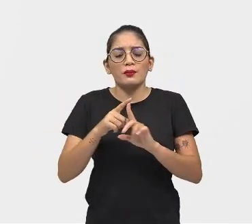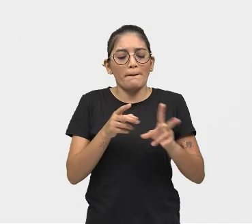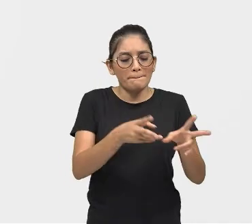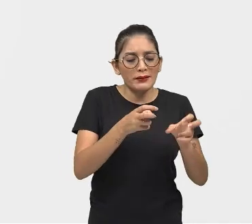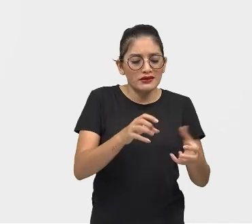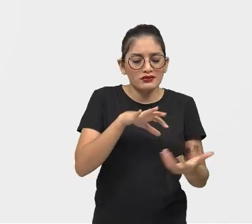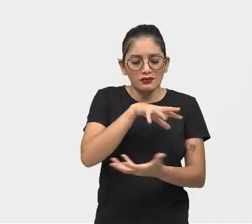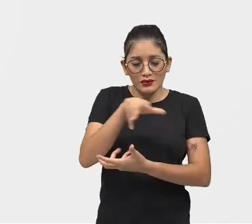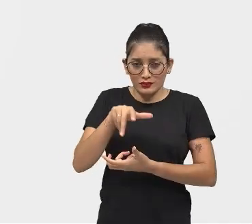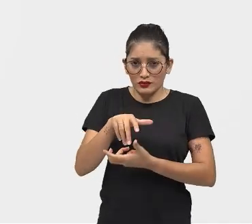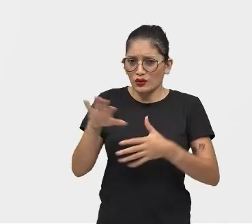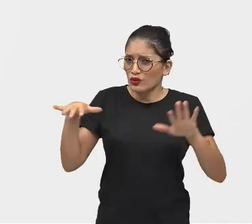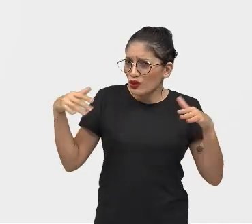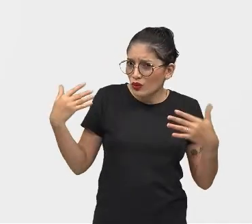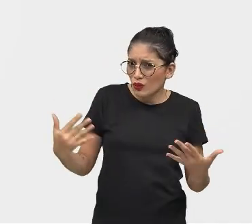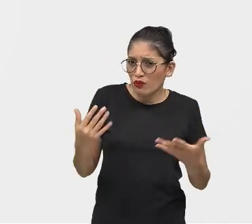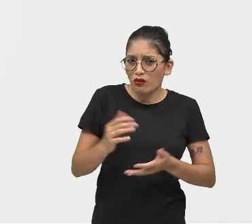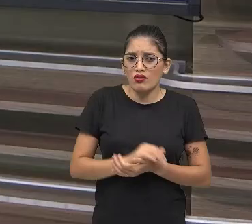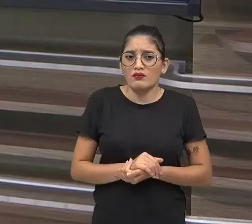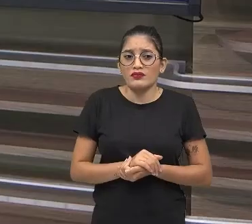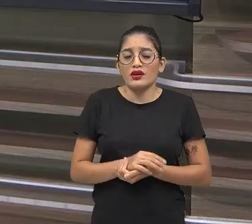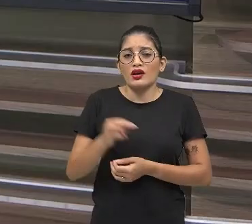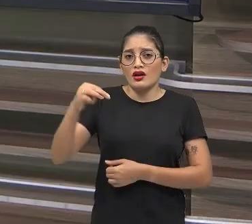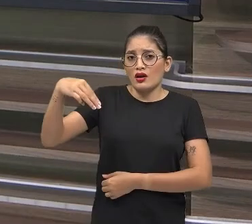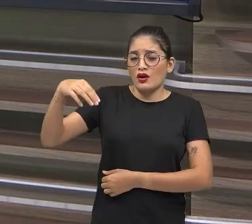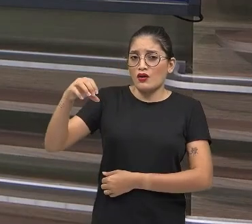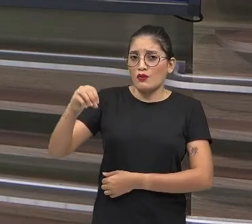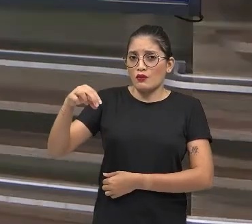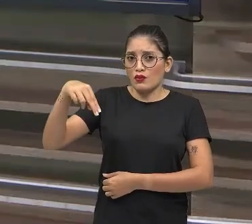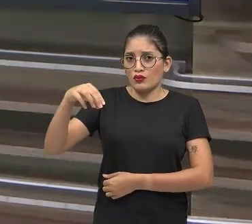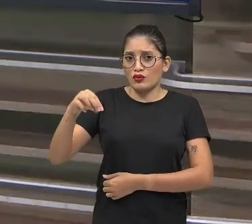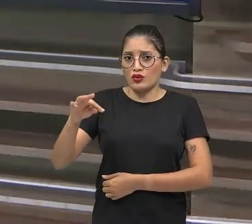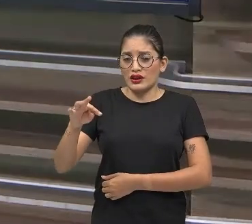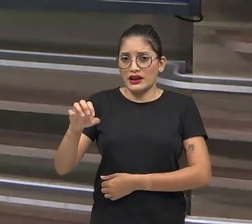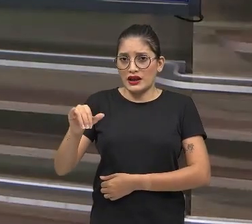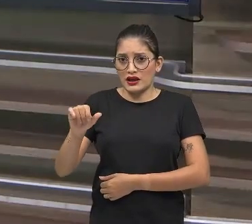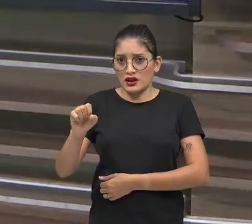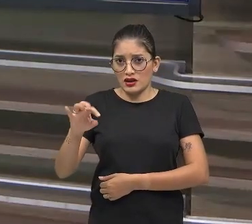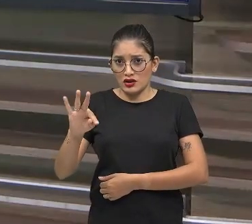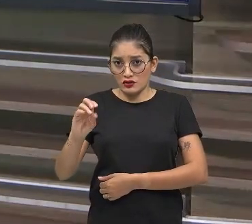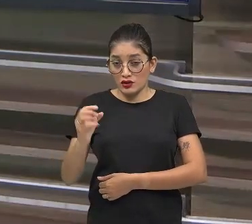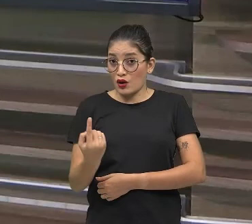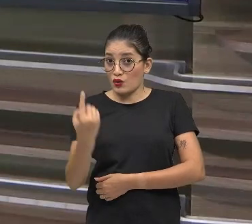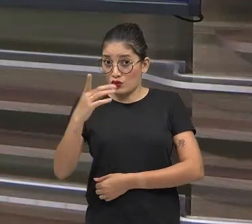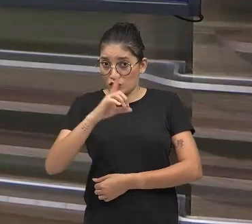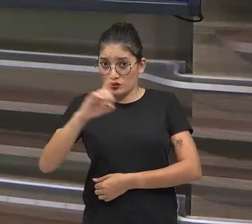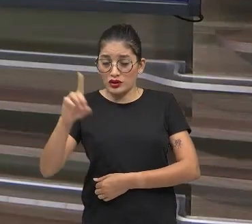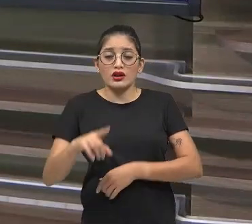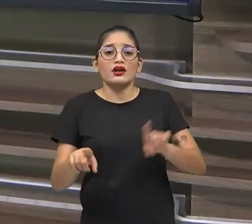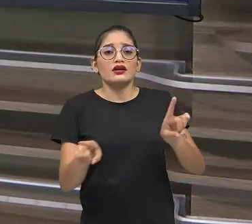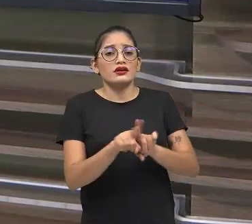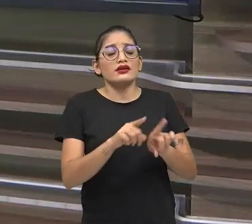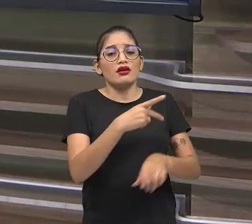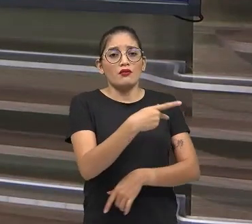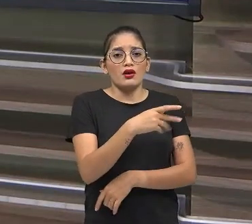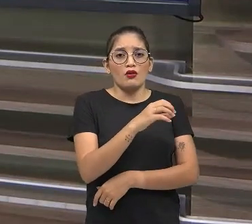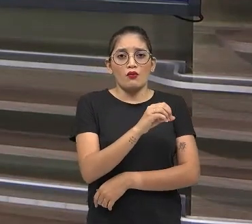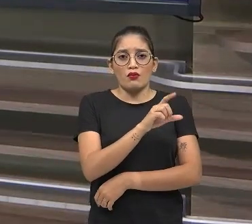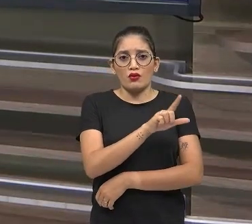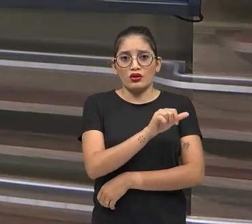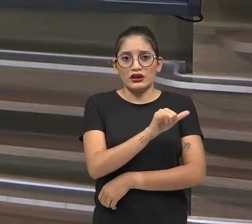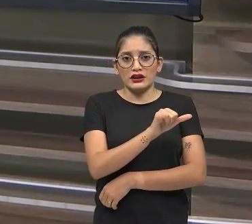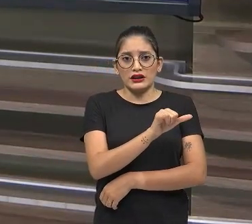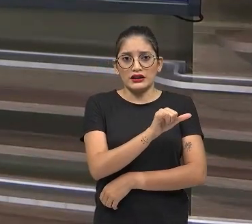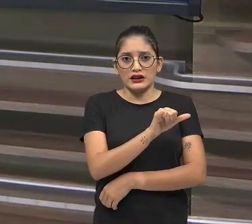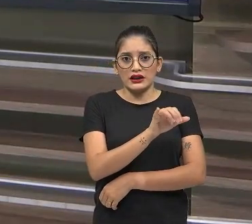professora? O monoteísmo e o politeísmo. Claro que alguma coisa te chamou